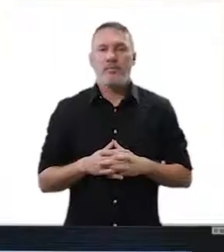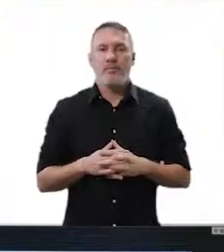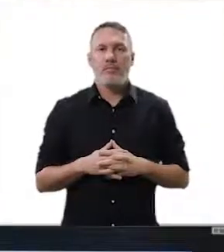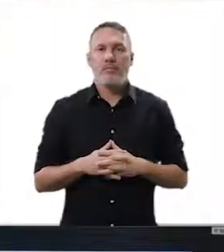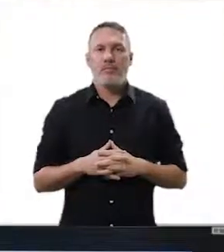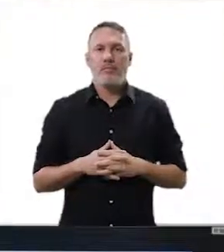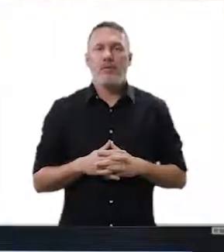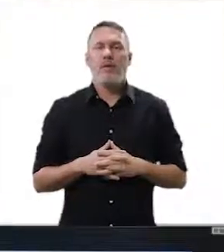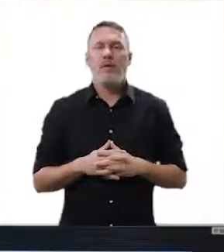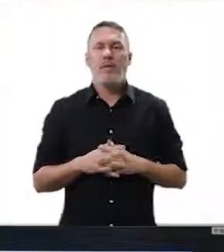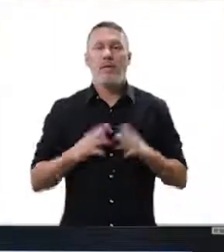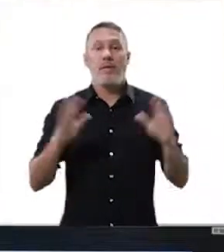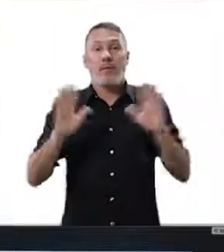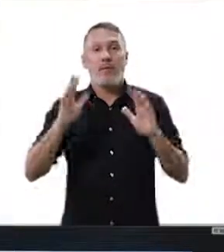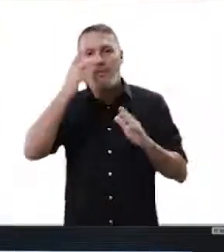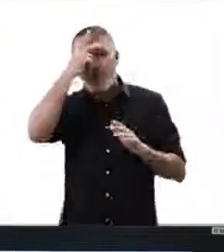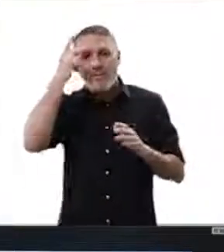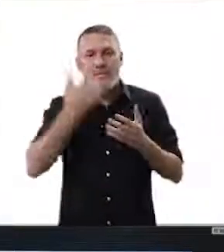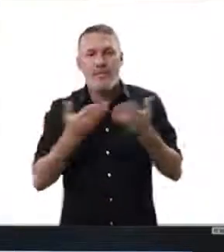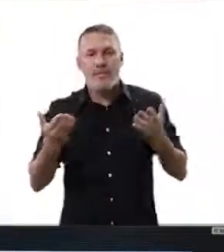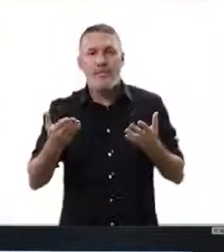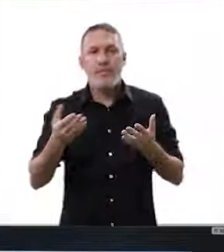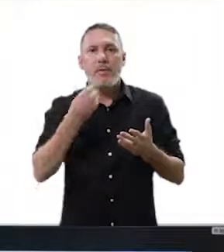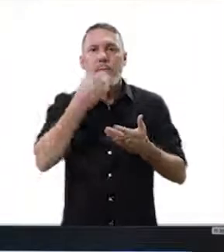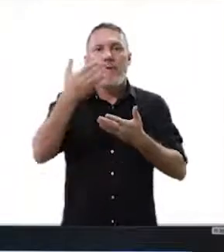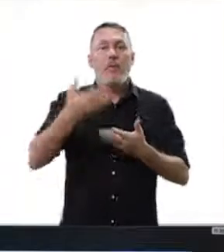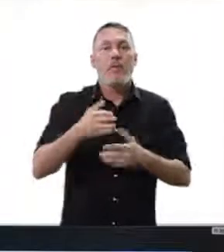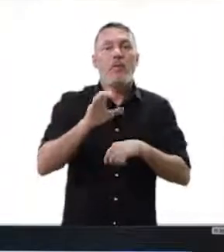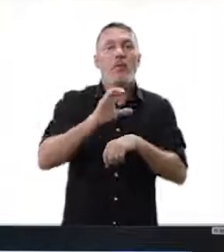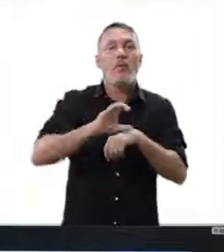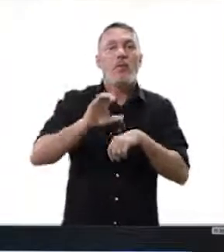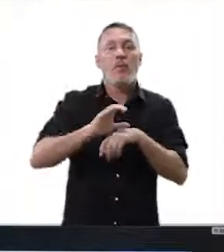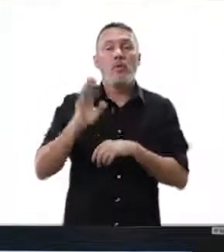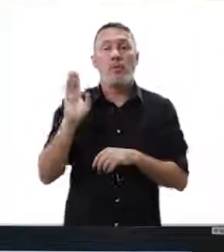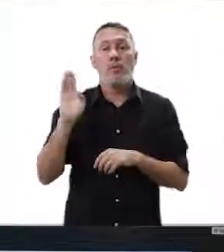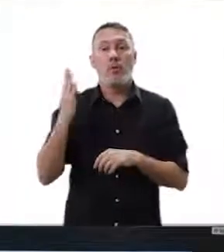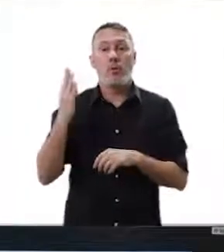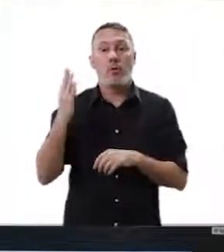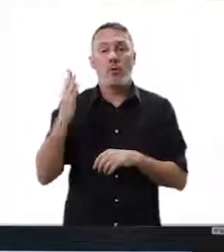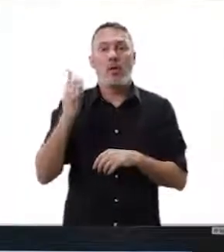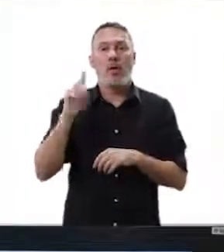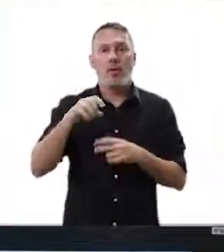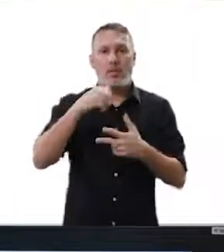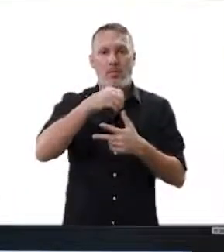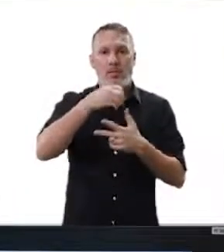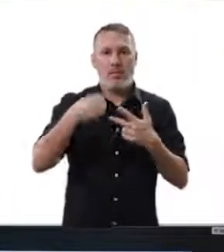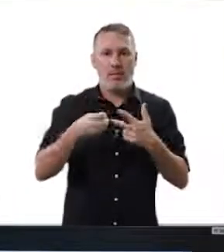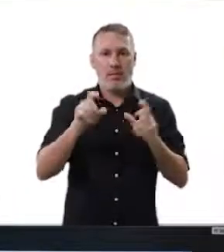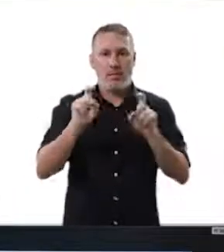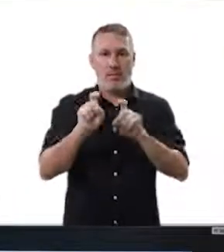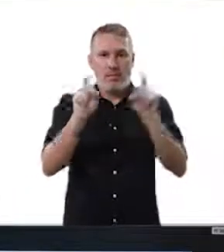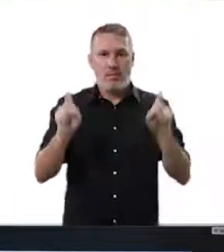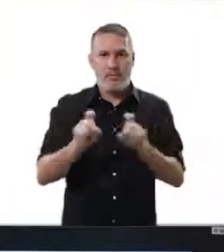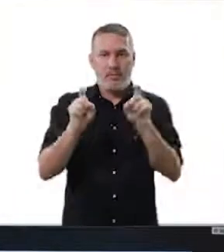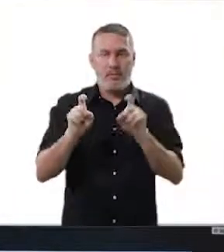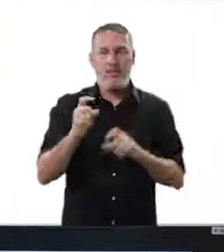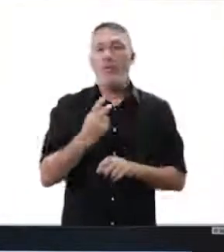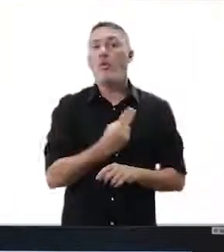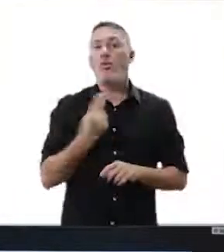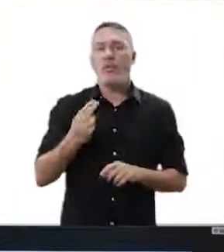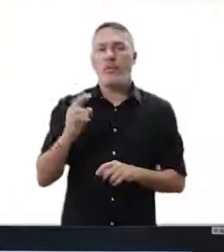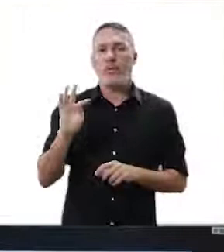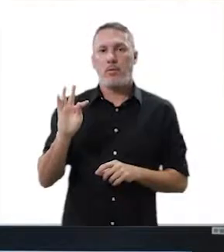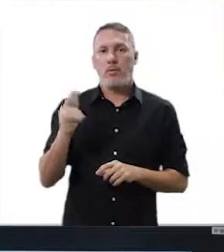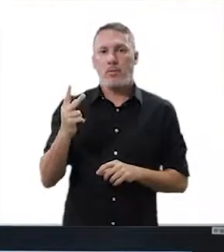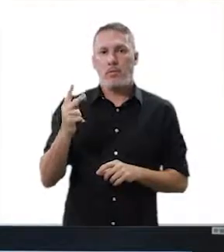Olá, pessoal! Sejam bem-vindos ao curso de Biologia do Pré-ENEM Digital. Eu me chamo Tayane e sou professora de